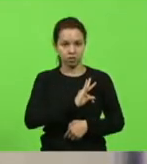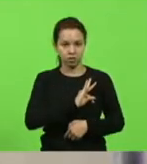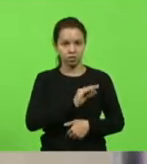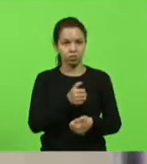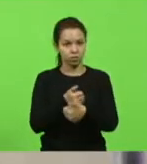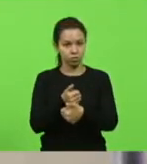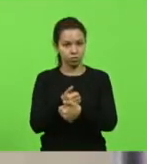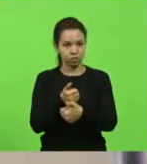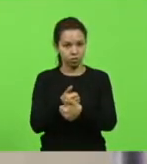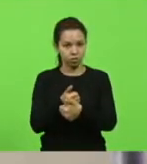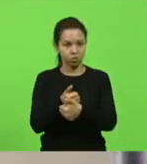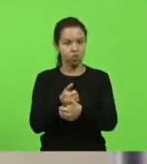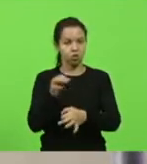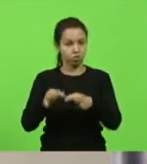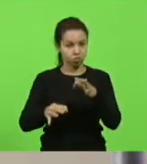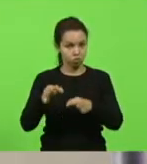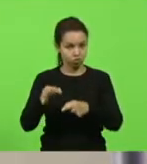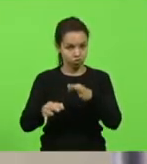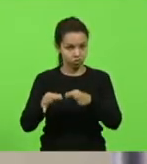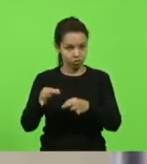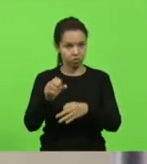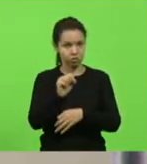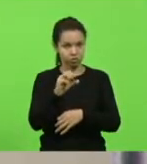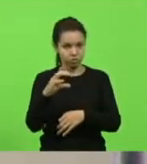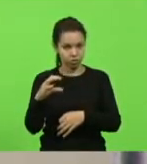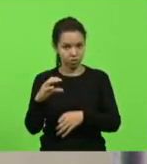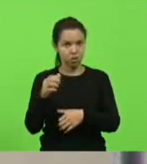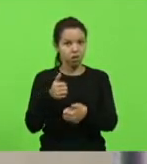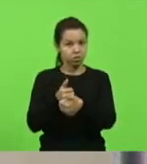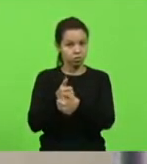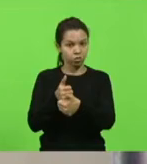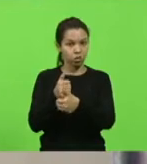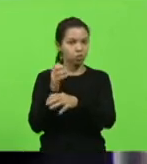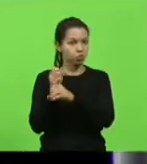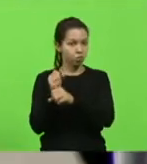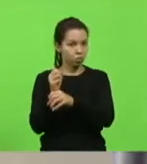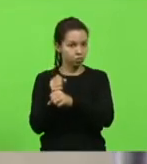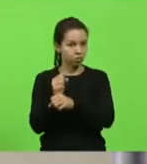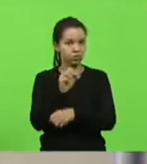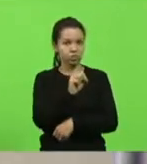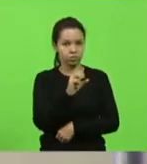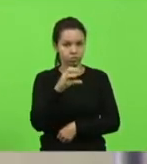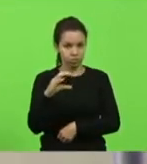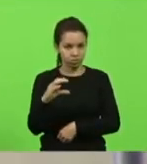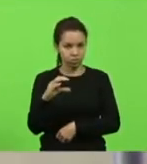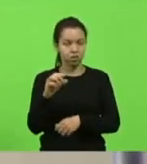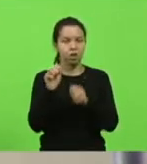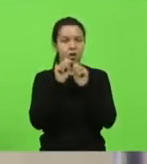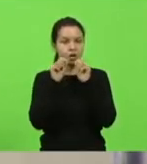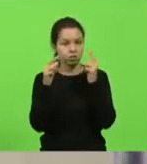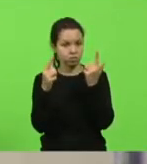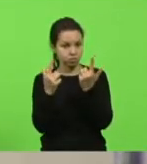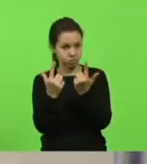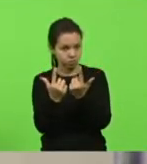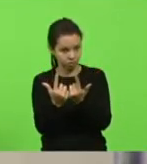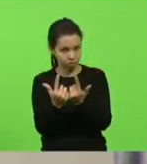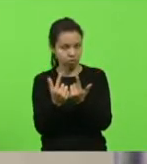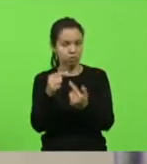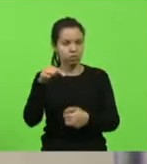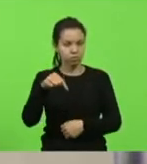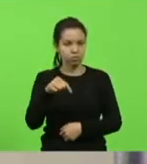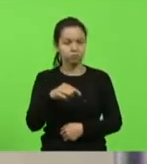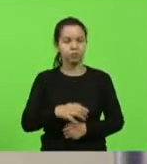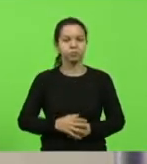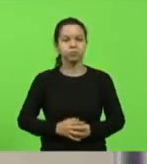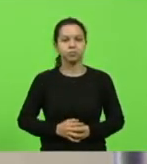Justiça do Estado de Santa Catarina ou Tribunal de Contas do Estado de Santa Catarina a Assembleia Legislativa do Estado de